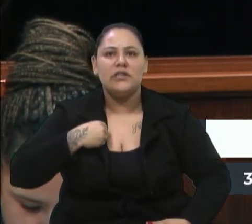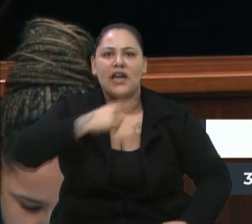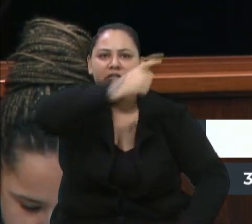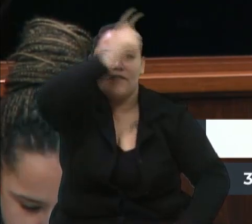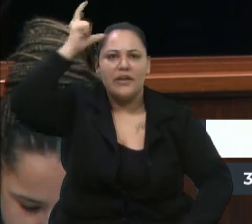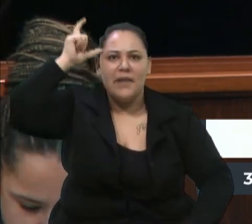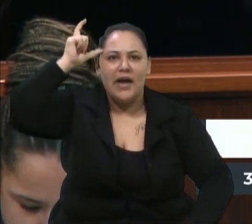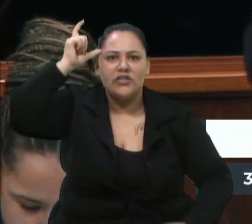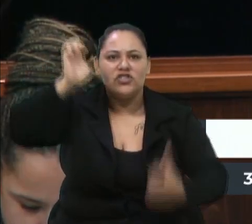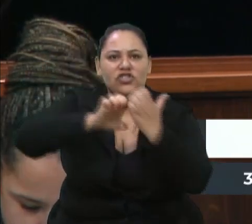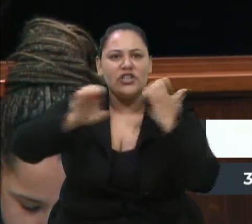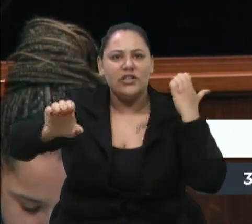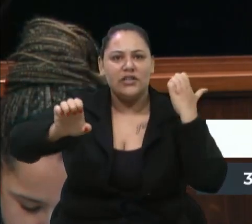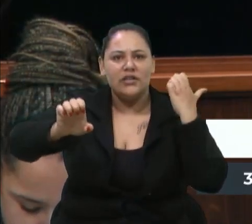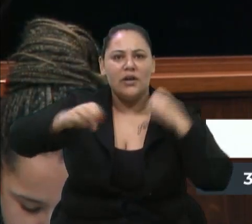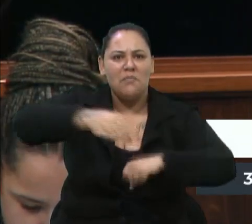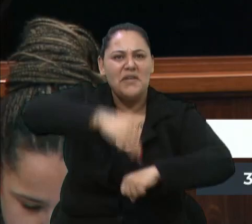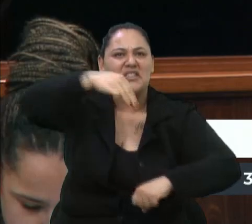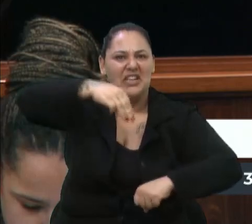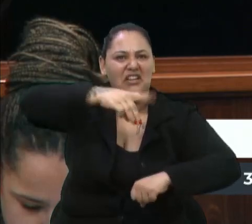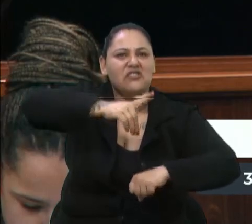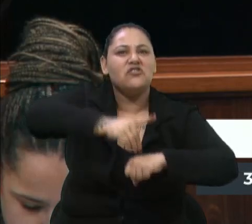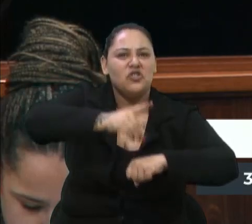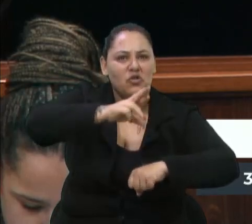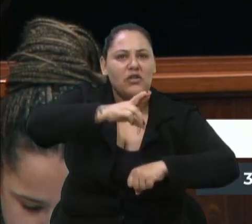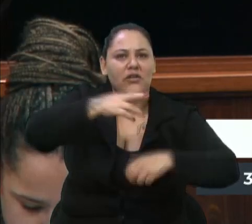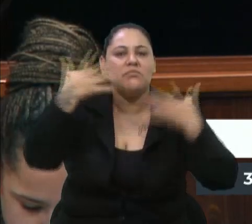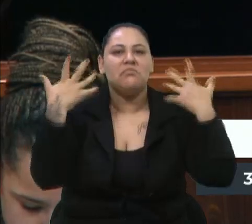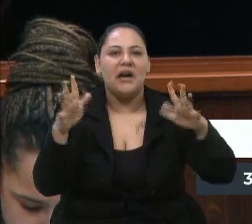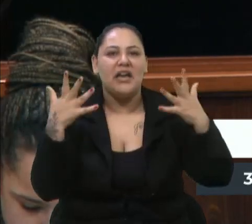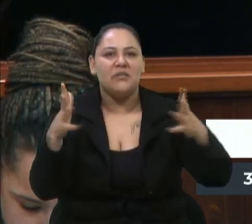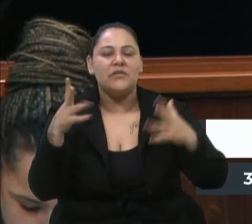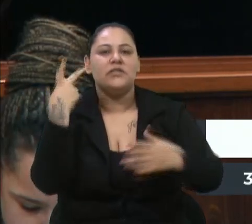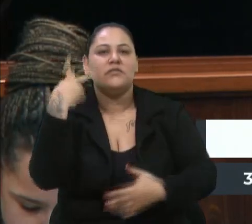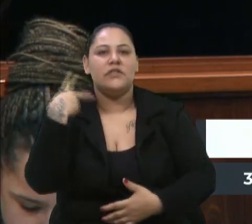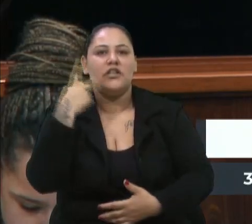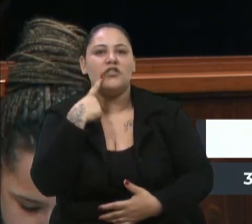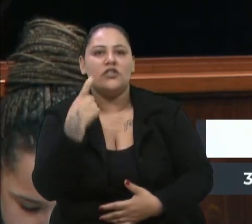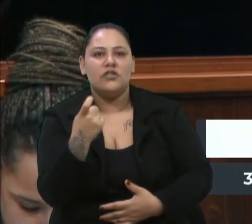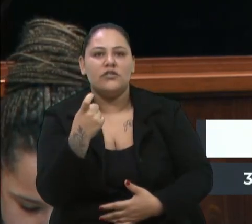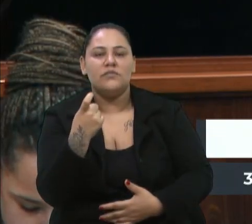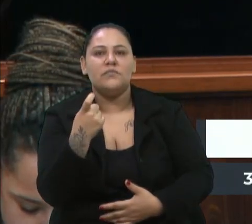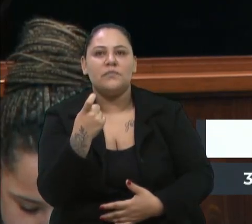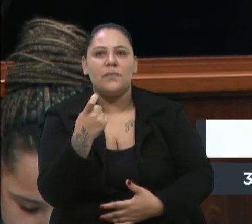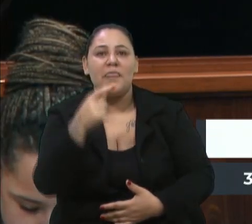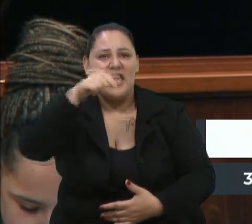enfermagem, engenharia, mestrado e doutorado. Parabéns, vereadora Rose, e que seja nesse ou em